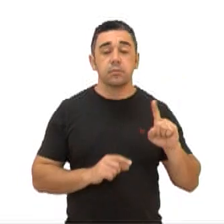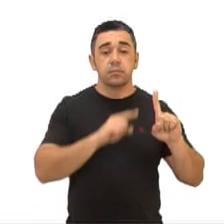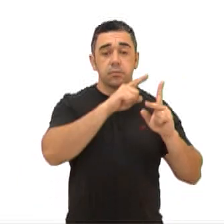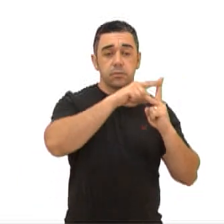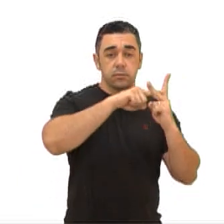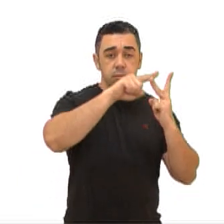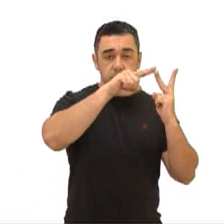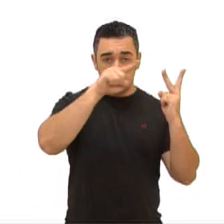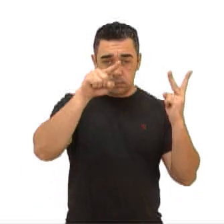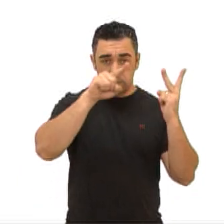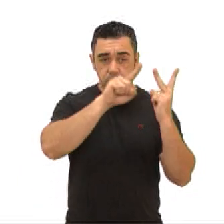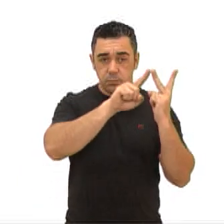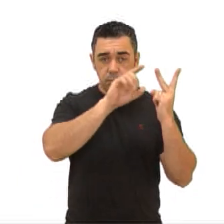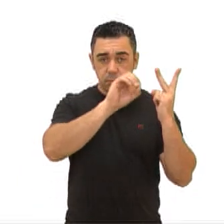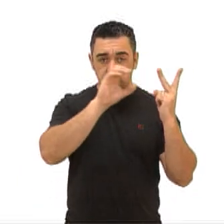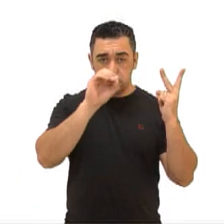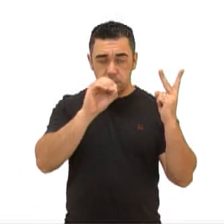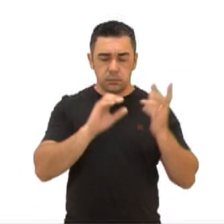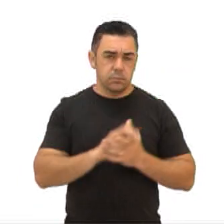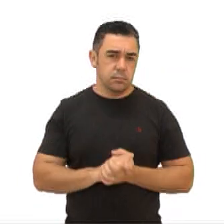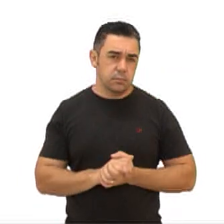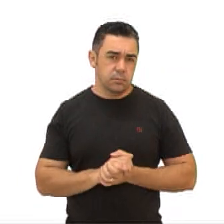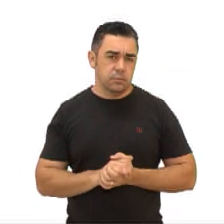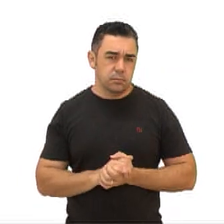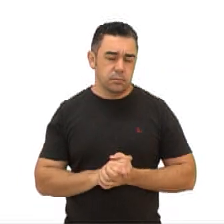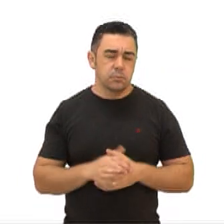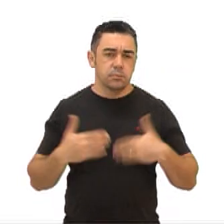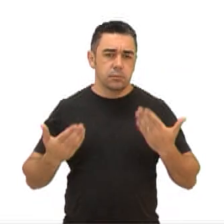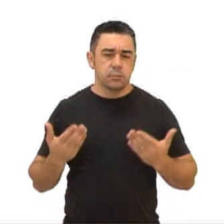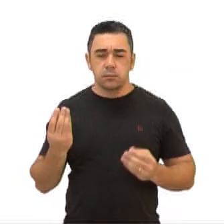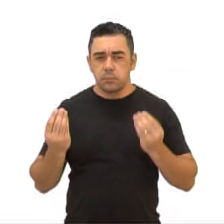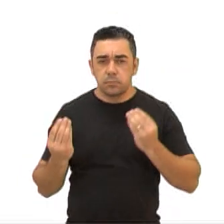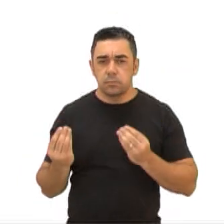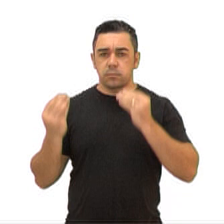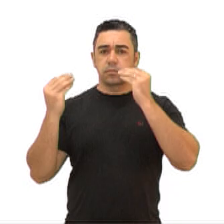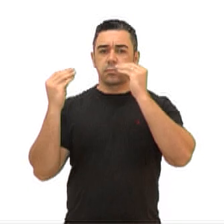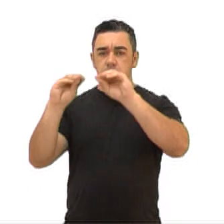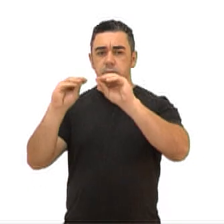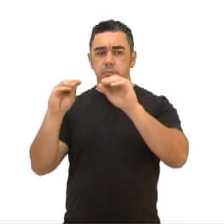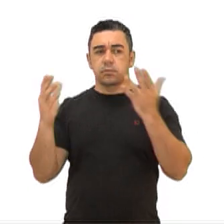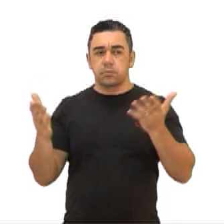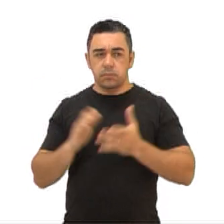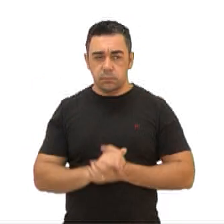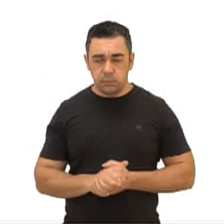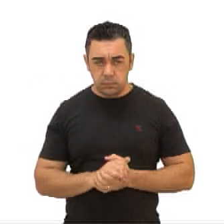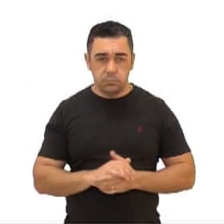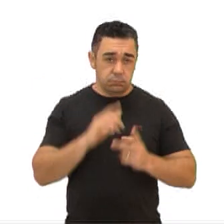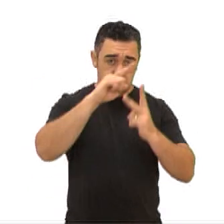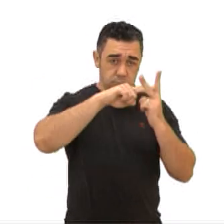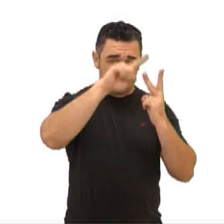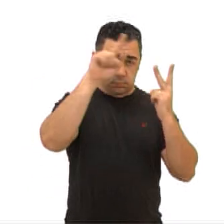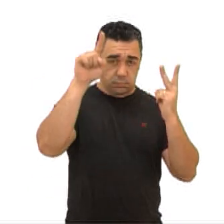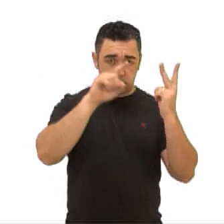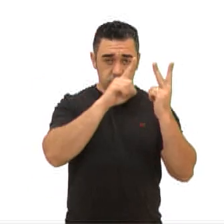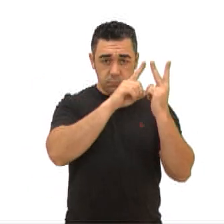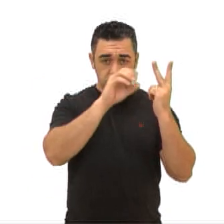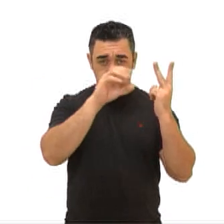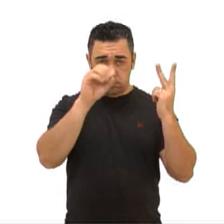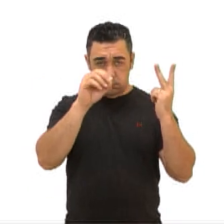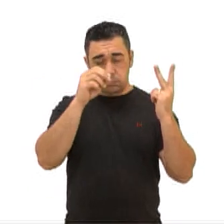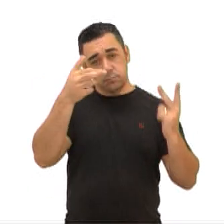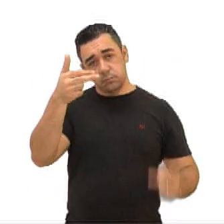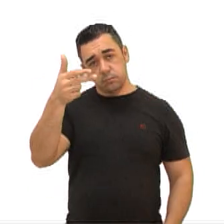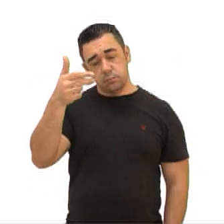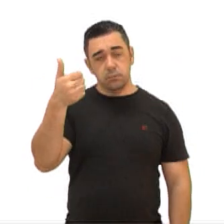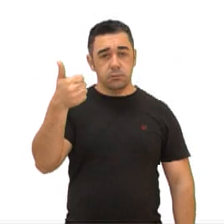raiz quadrada de 100. Qual seria a representação na forma de expressão desse valor? Logo,